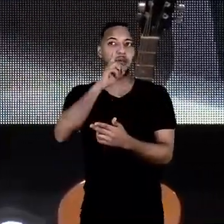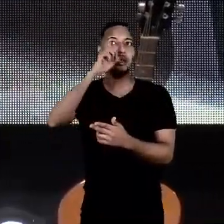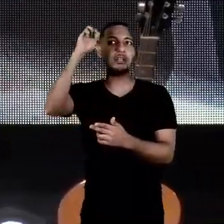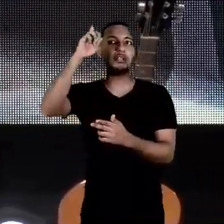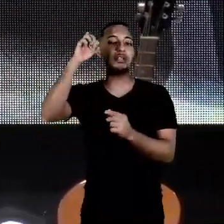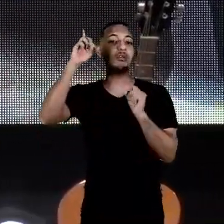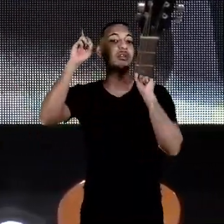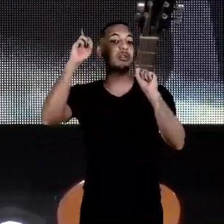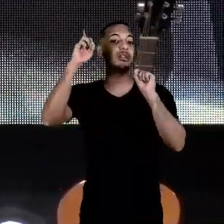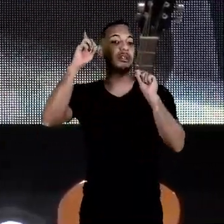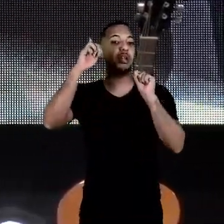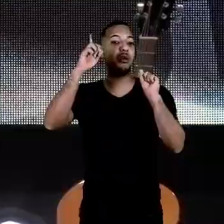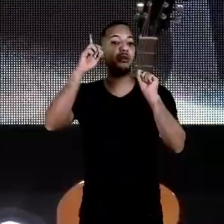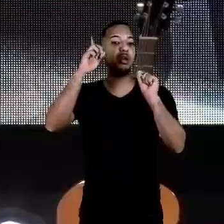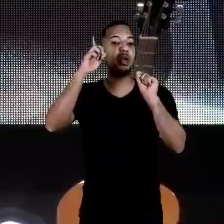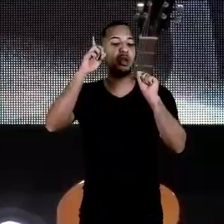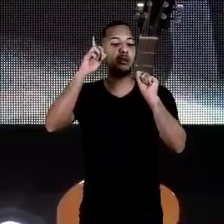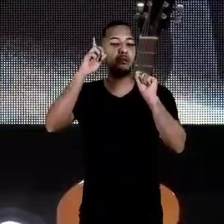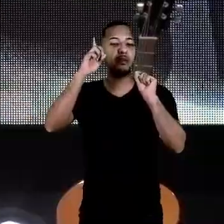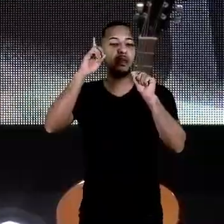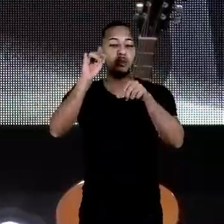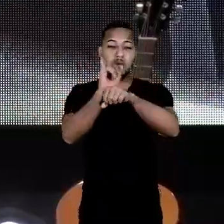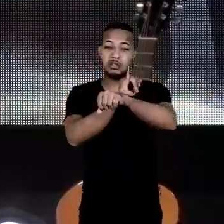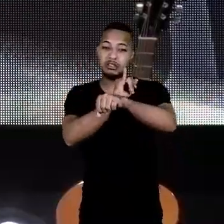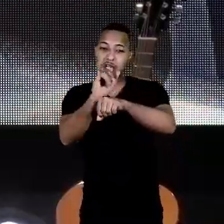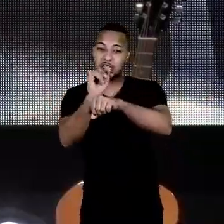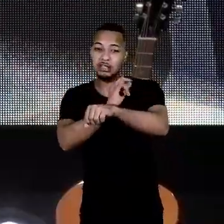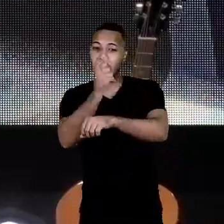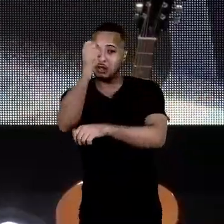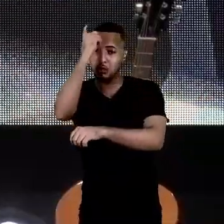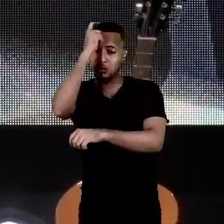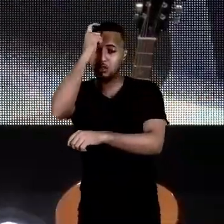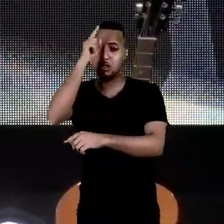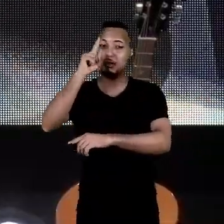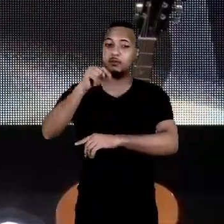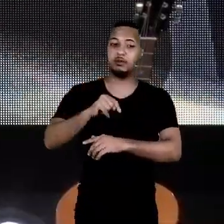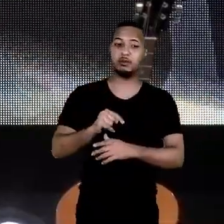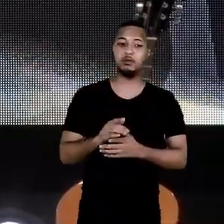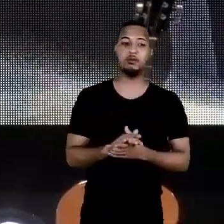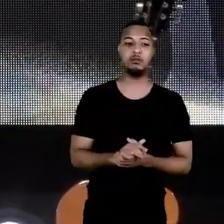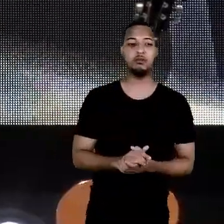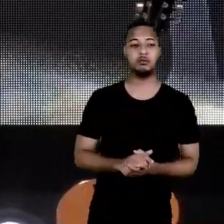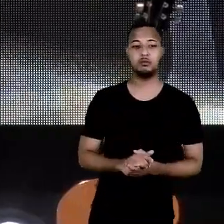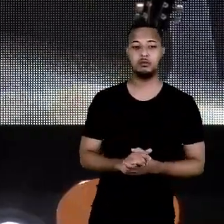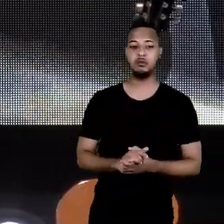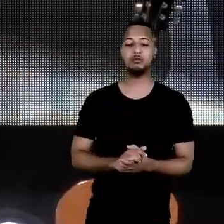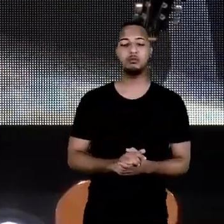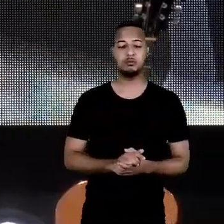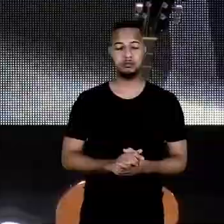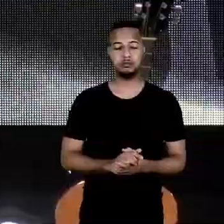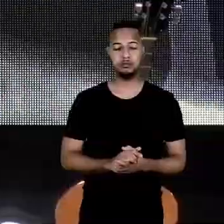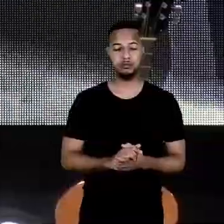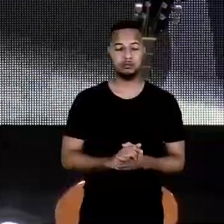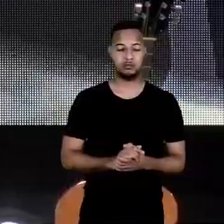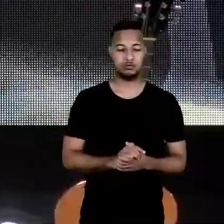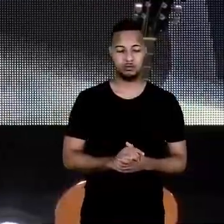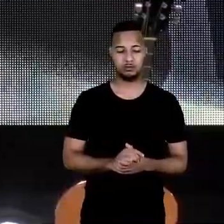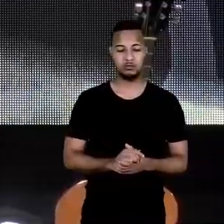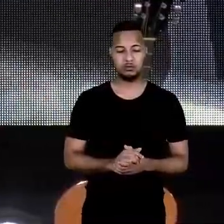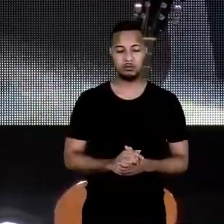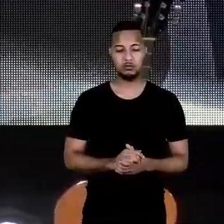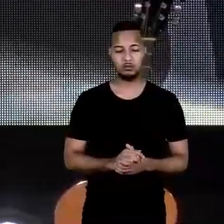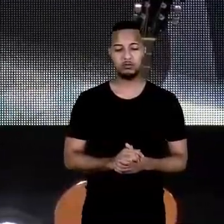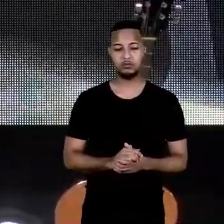a gente precisa ter muito cuidado. Geralmente, quando o diabo apresenta, ele se apresenta, sabe, as coisas de forma